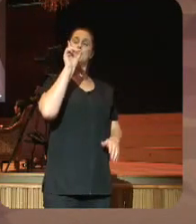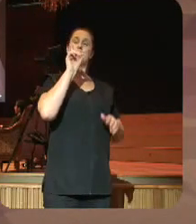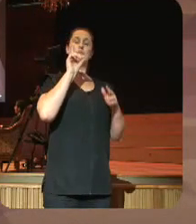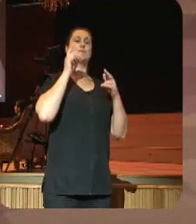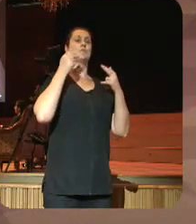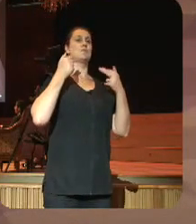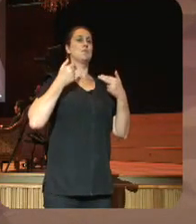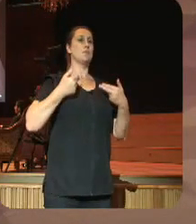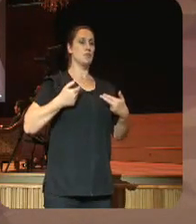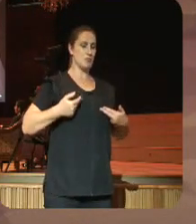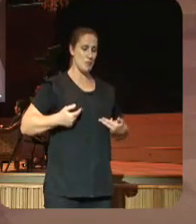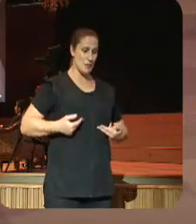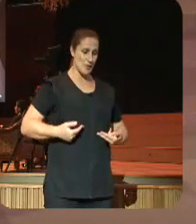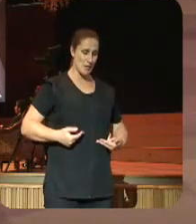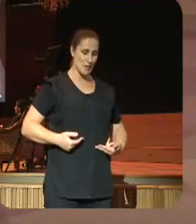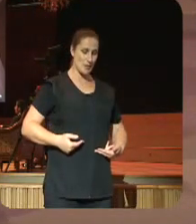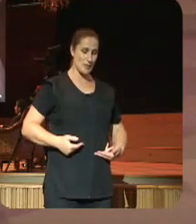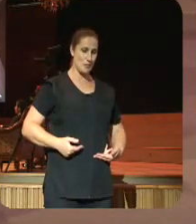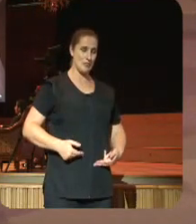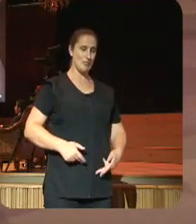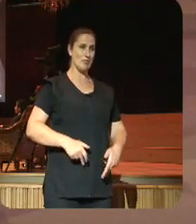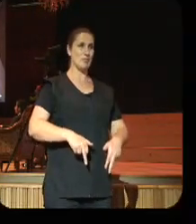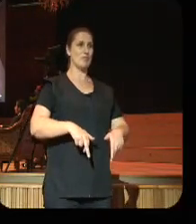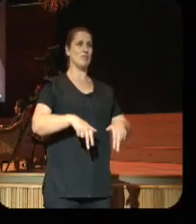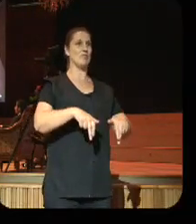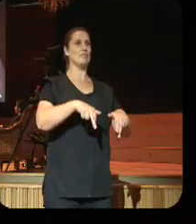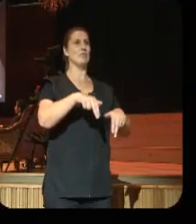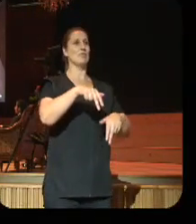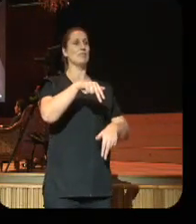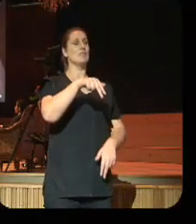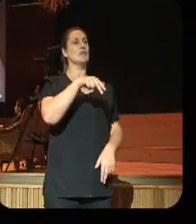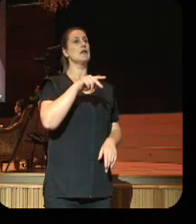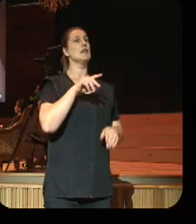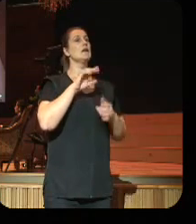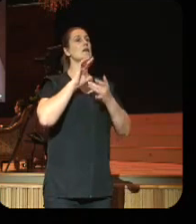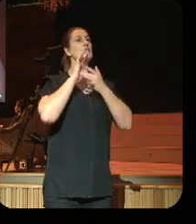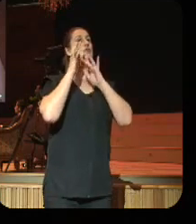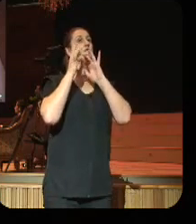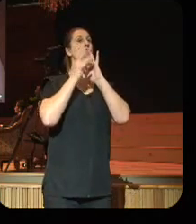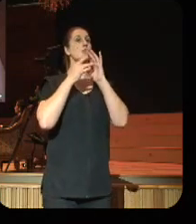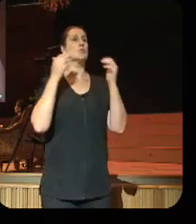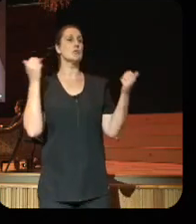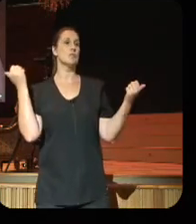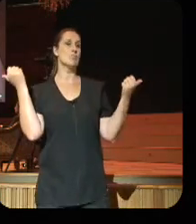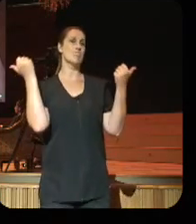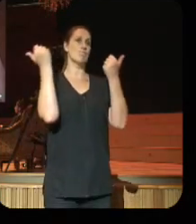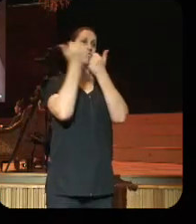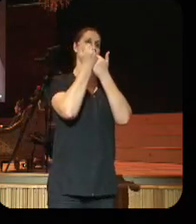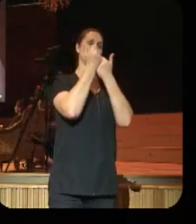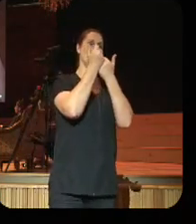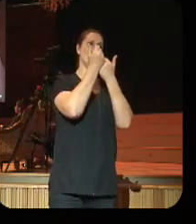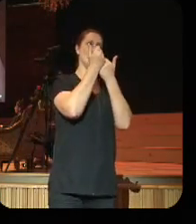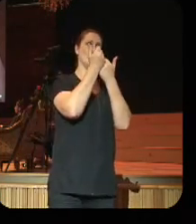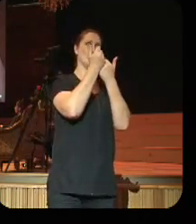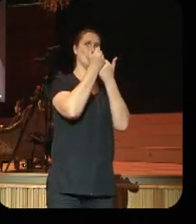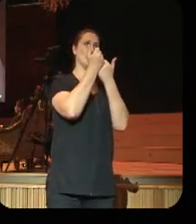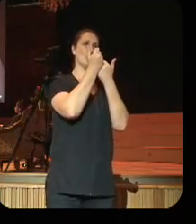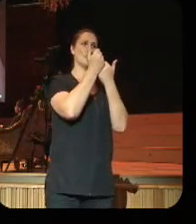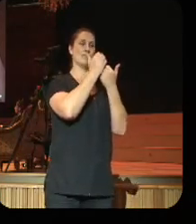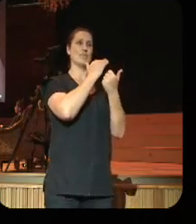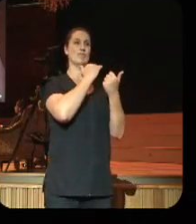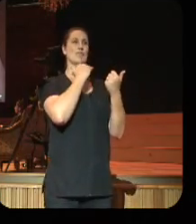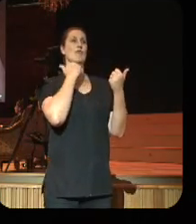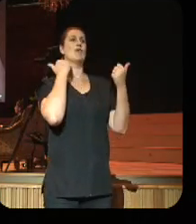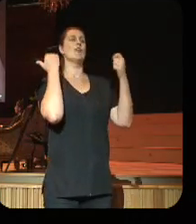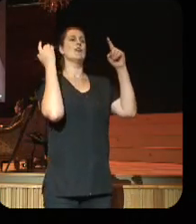amor, Jesus vivo aqui. Mas ele toma o nosso lugar na cruz do Calvário, para que os